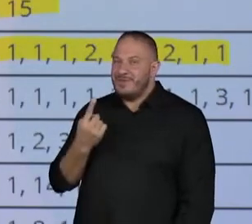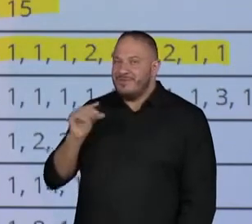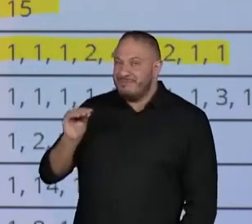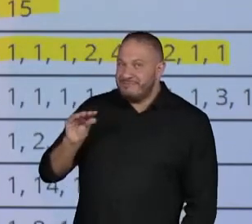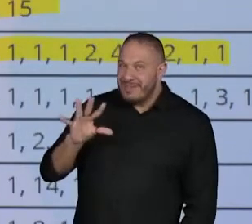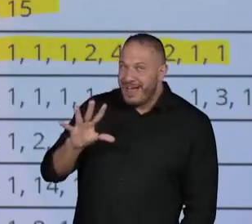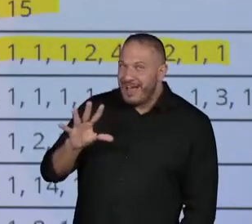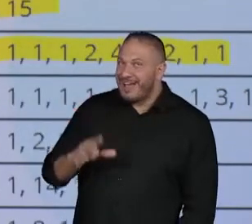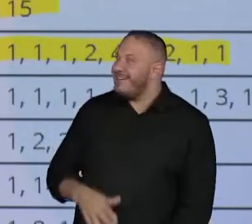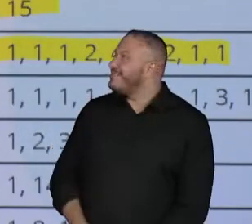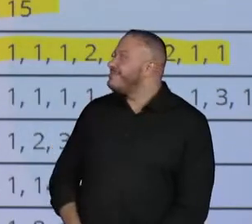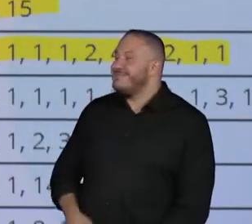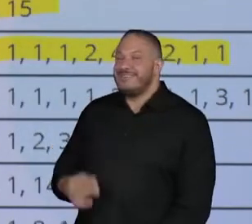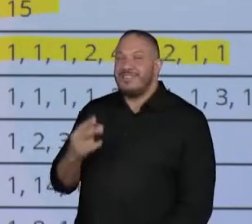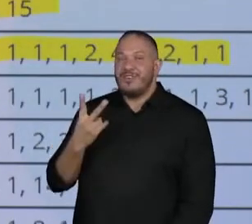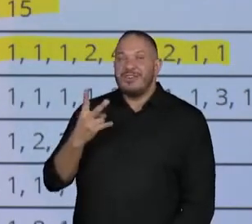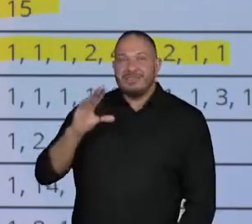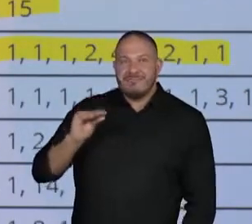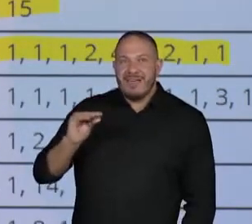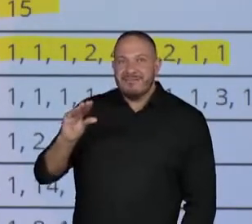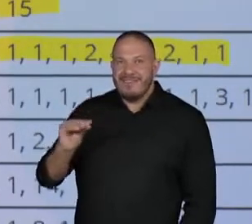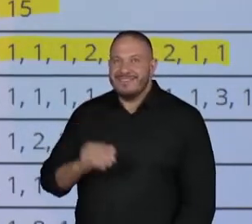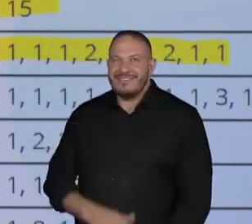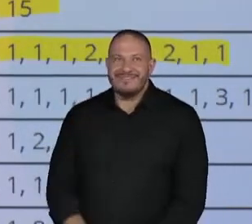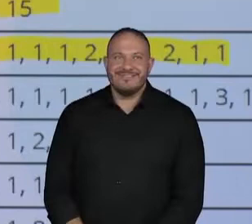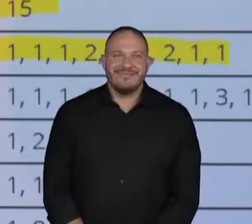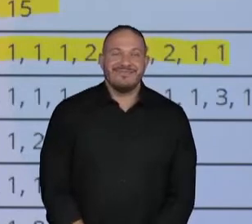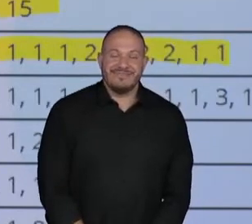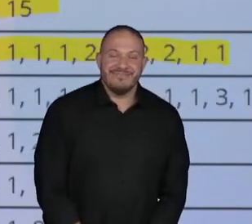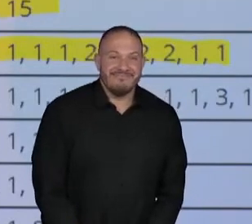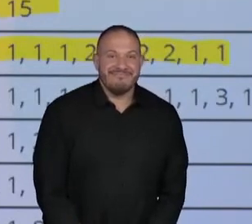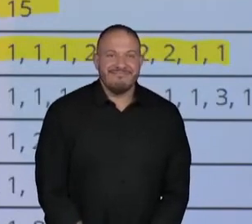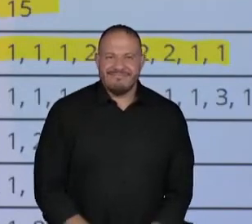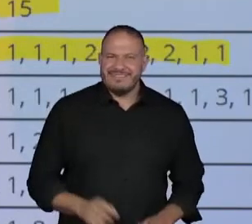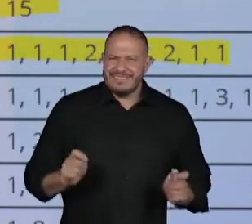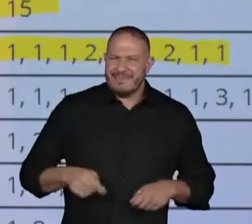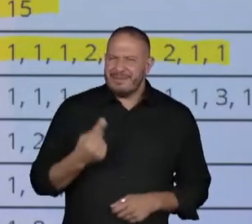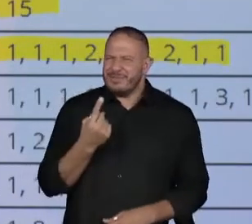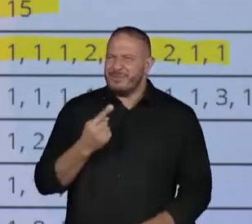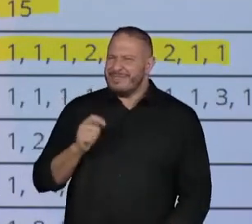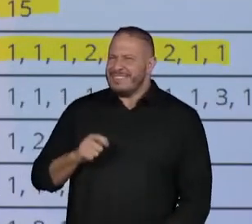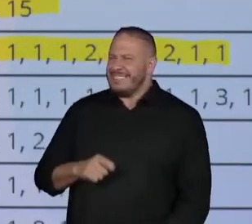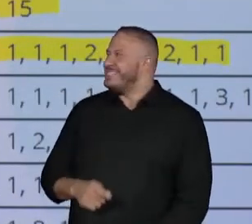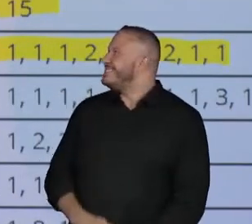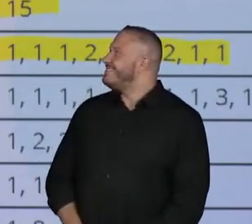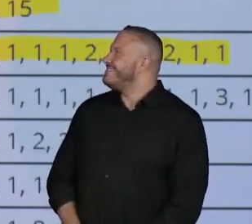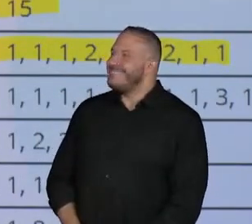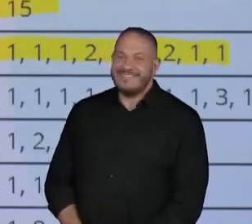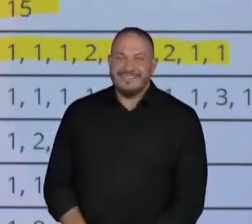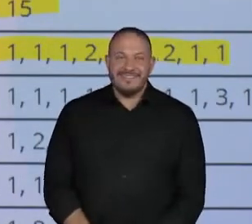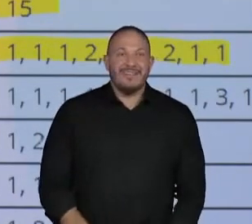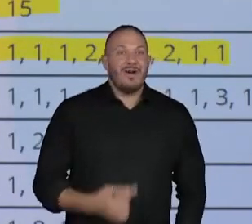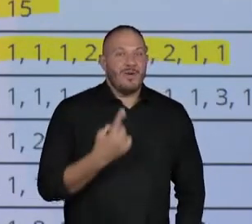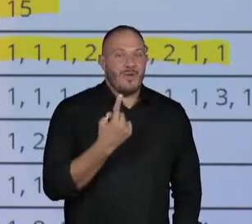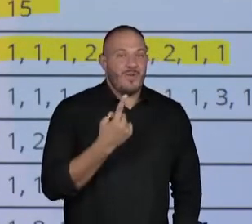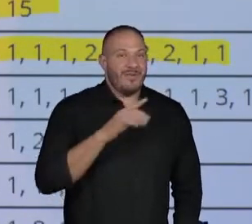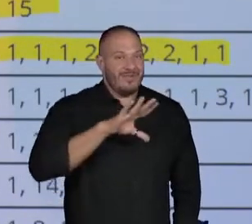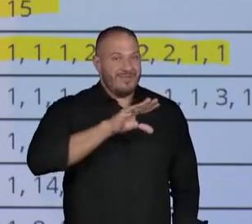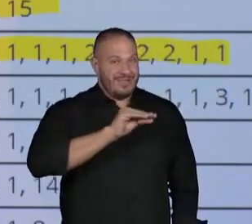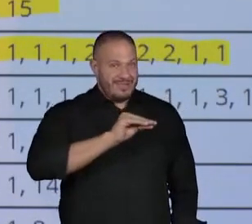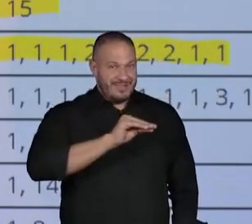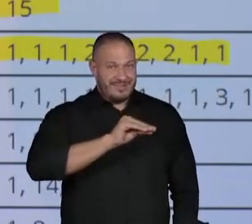ligado. 2 desligados. 1, 2. Muito bom. Dá mais uma linha, Pro. Dá mais uma linha? Vamos lá. 1